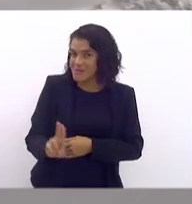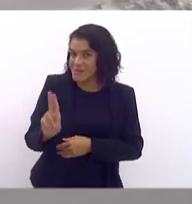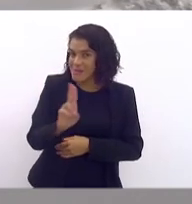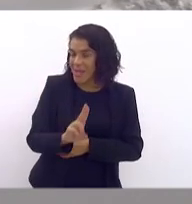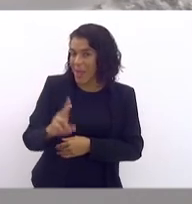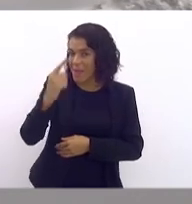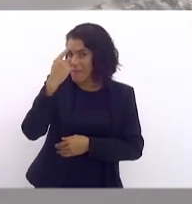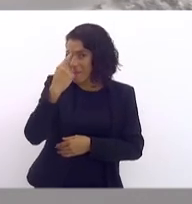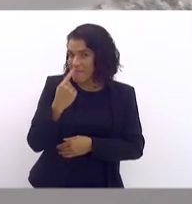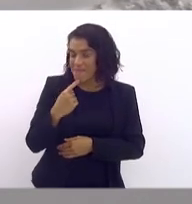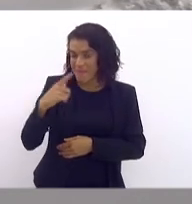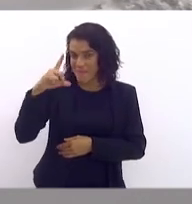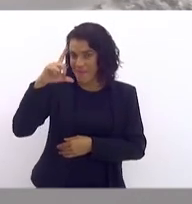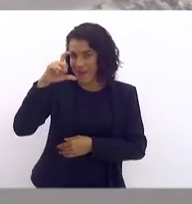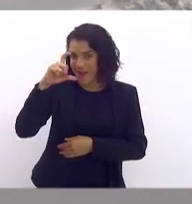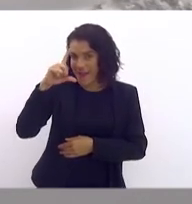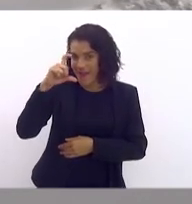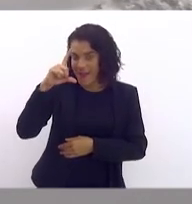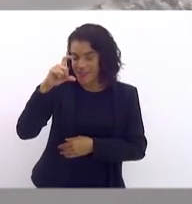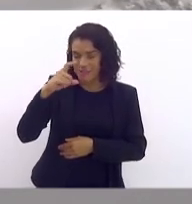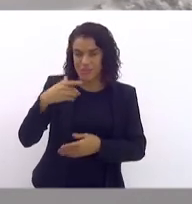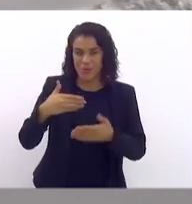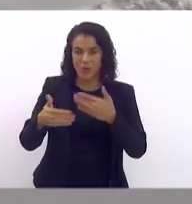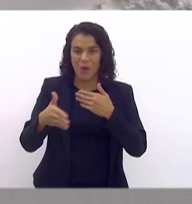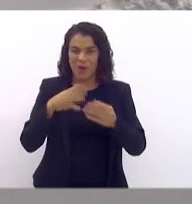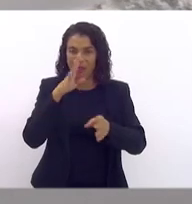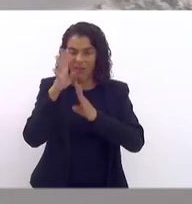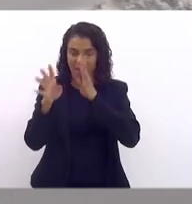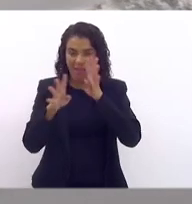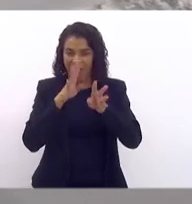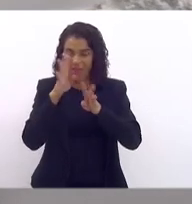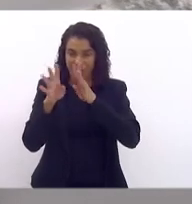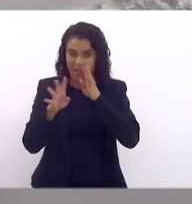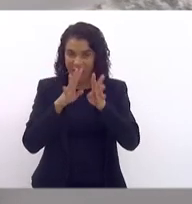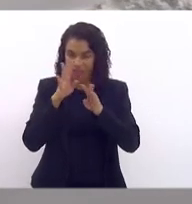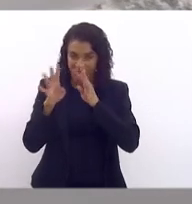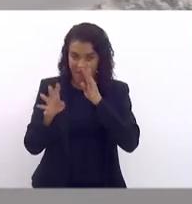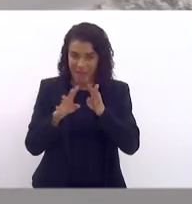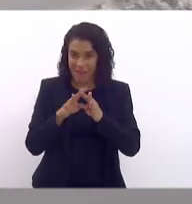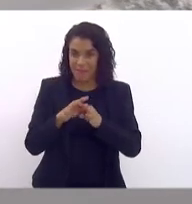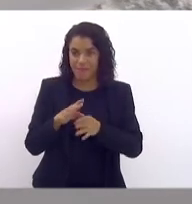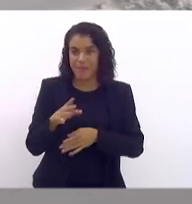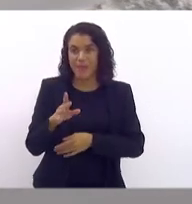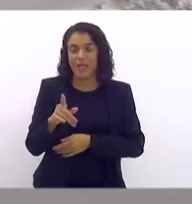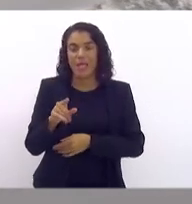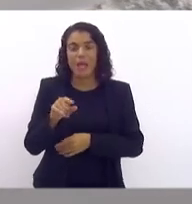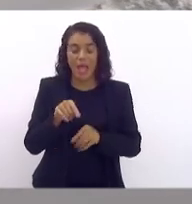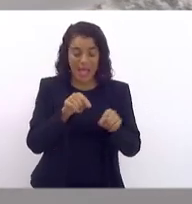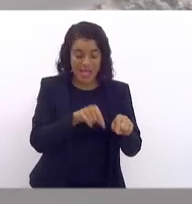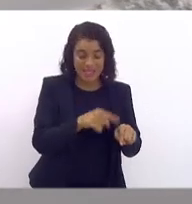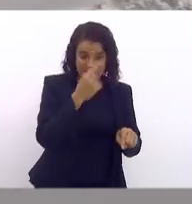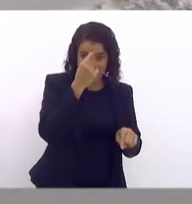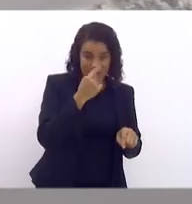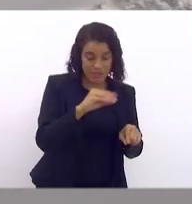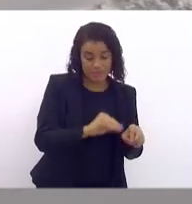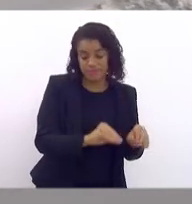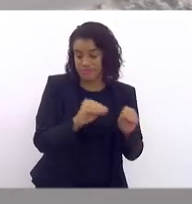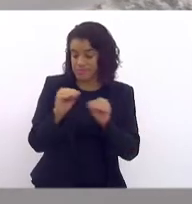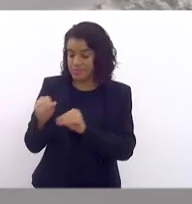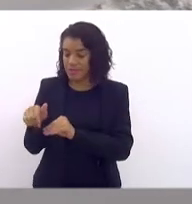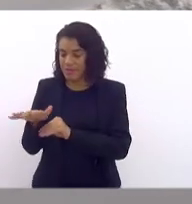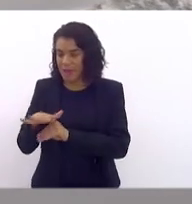dessas imagens né De qualquer forma fora da área de inteligência ou seja transportar isso para área de